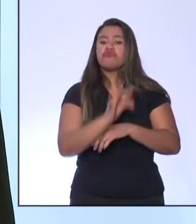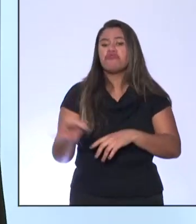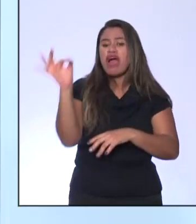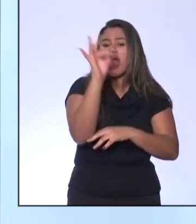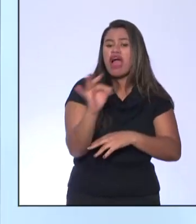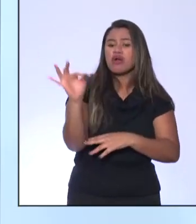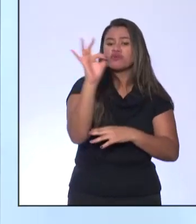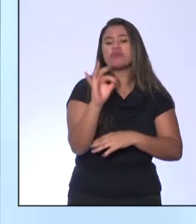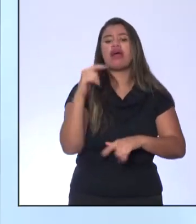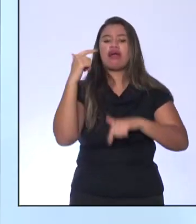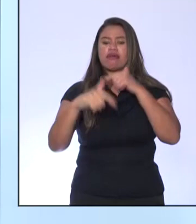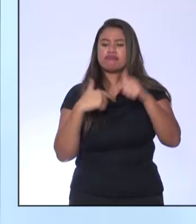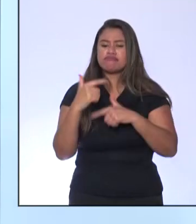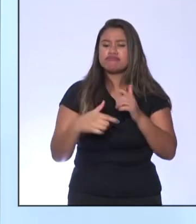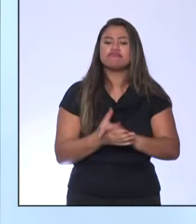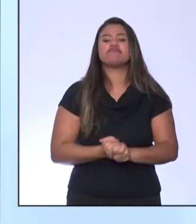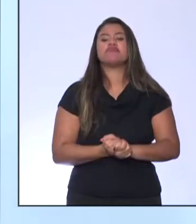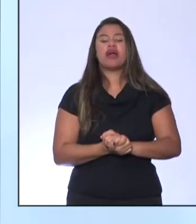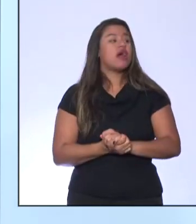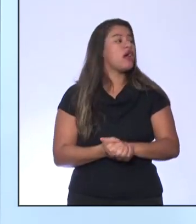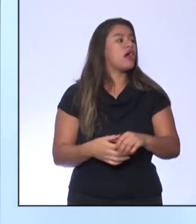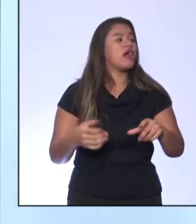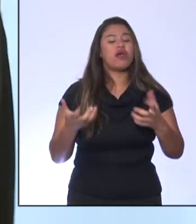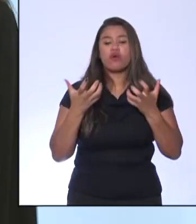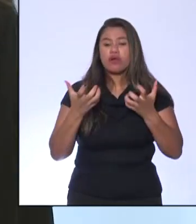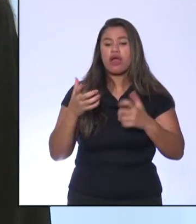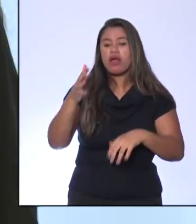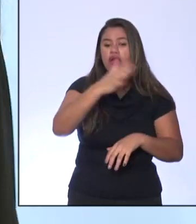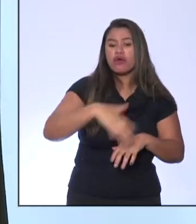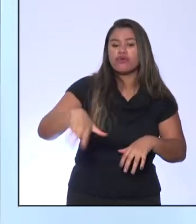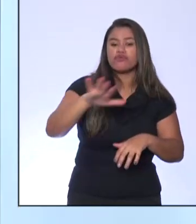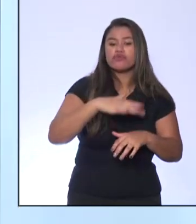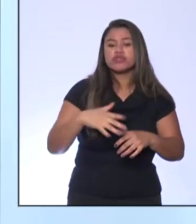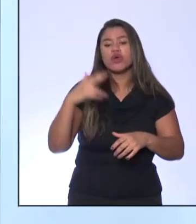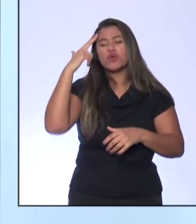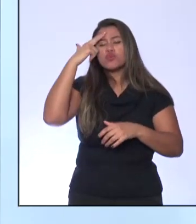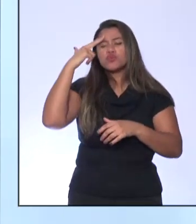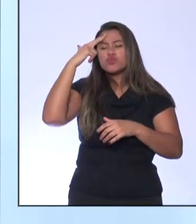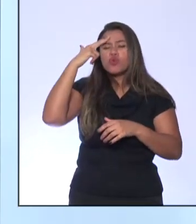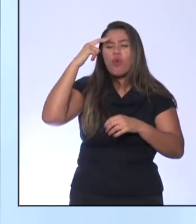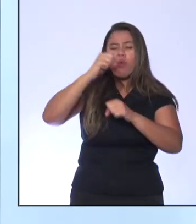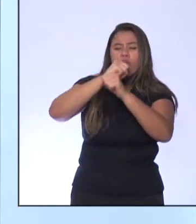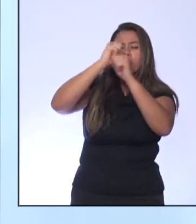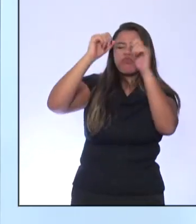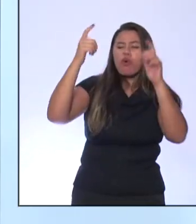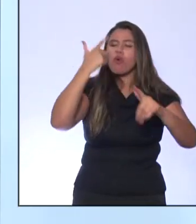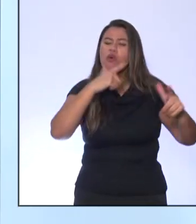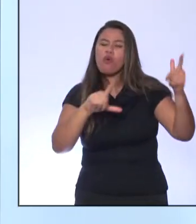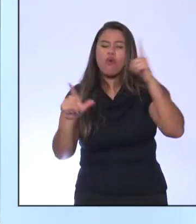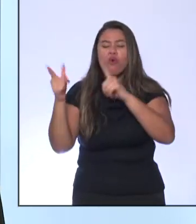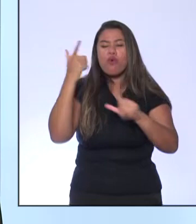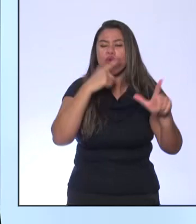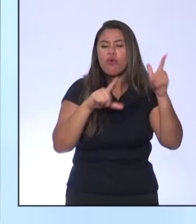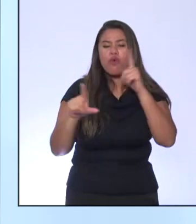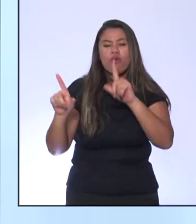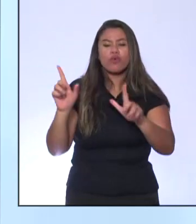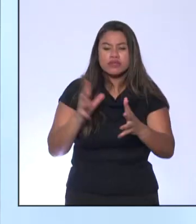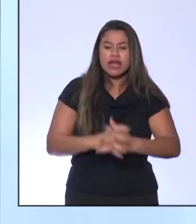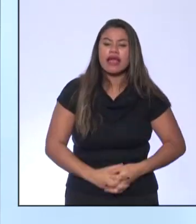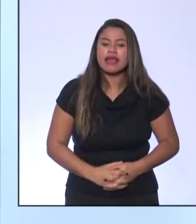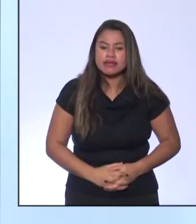uma pessoa de bem. Eu espero que você realize seus sonhos. Então, o que estas